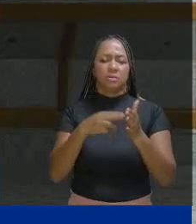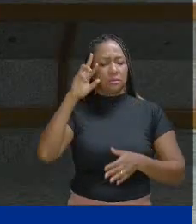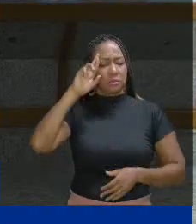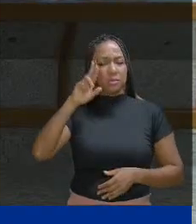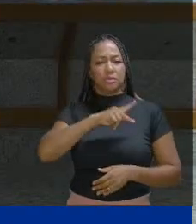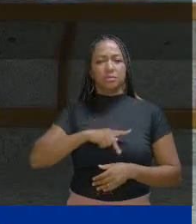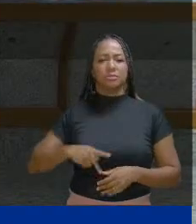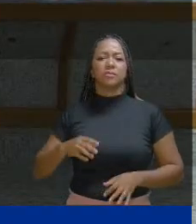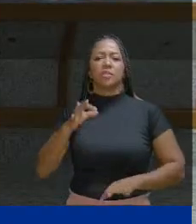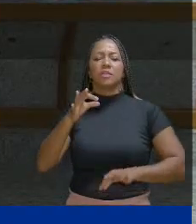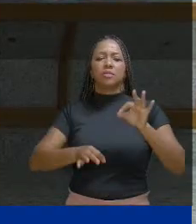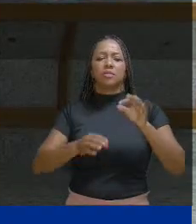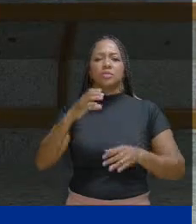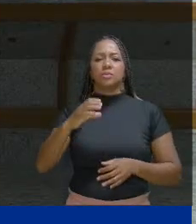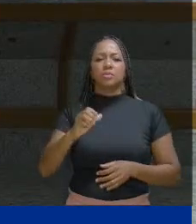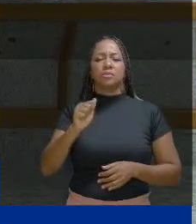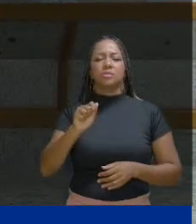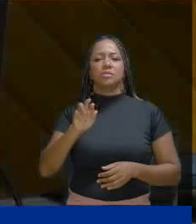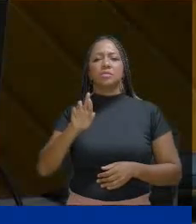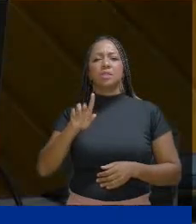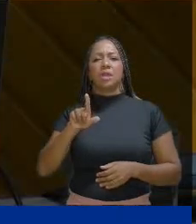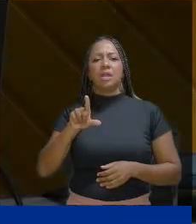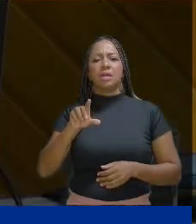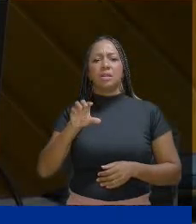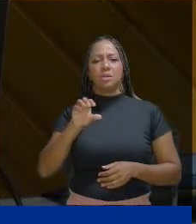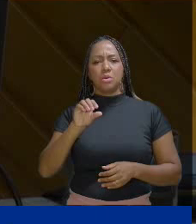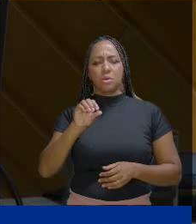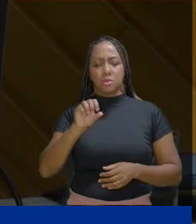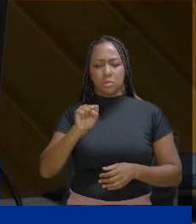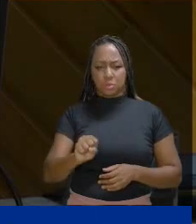presidente. Juiz Carlos Fernando.